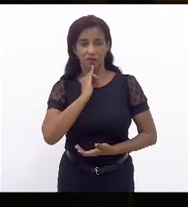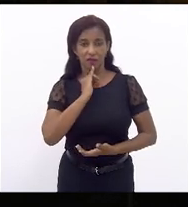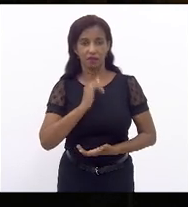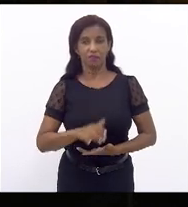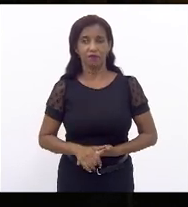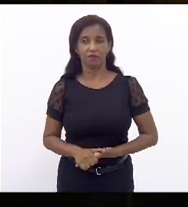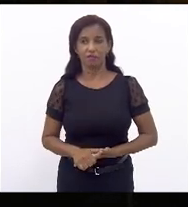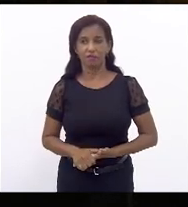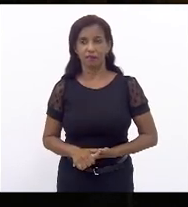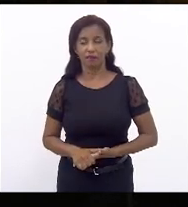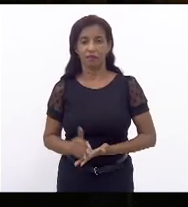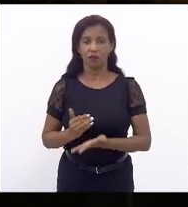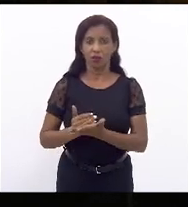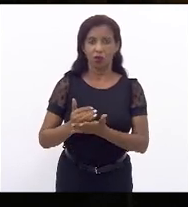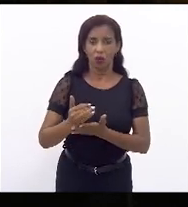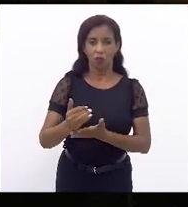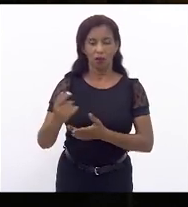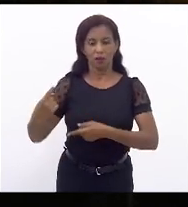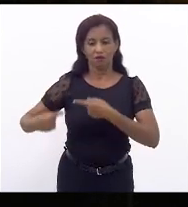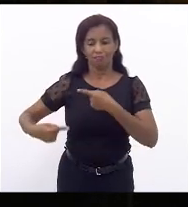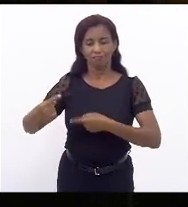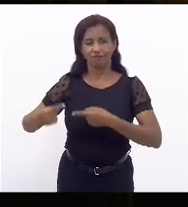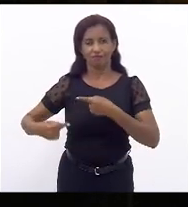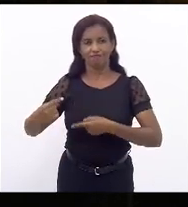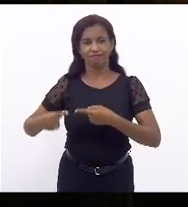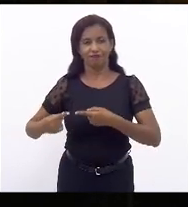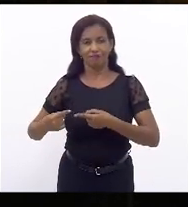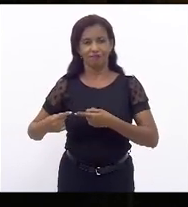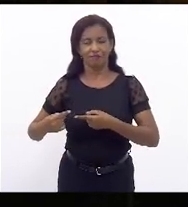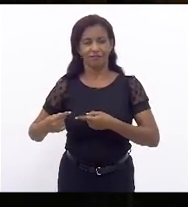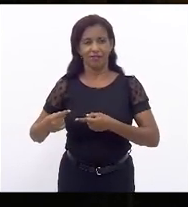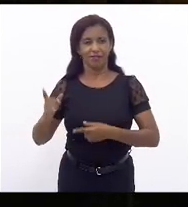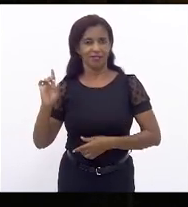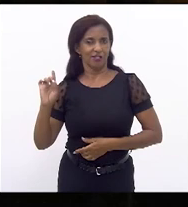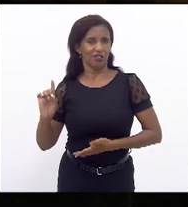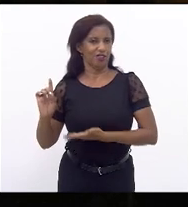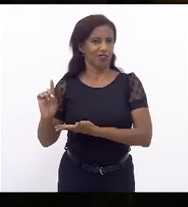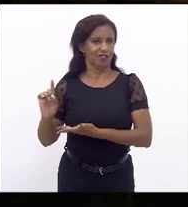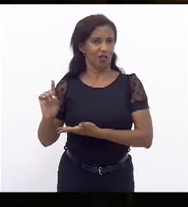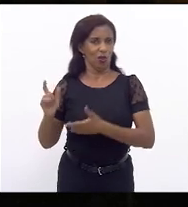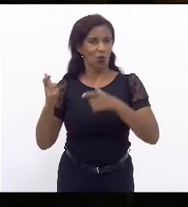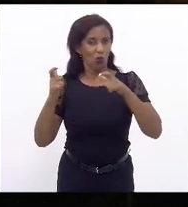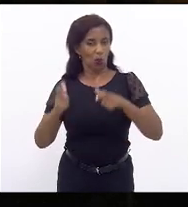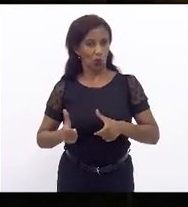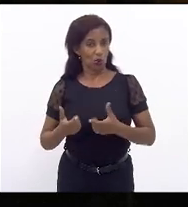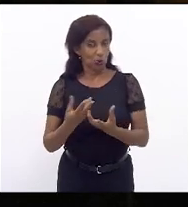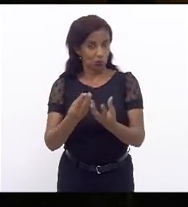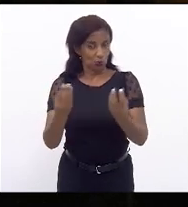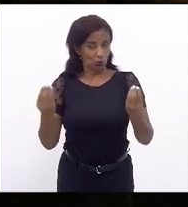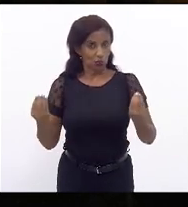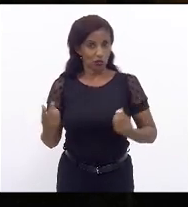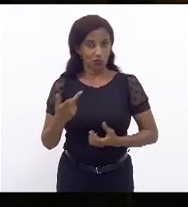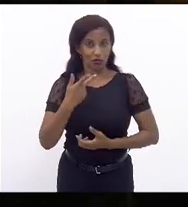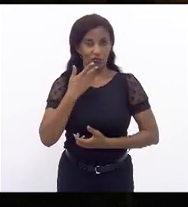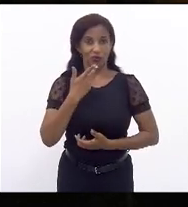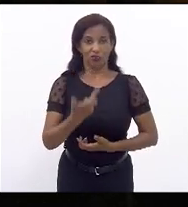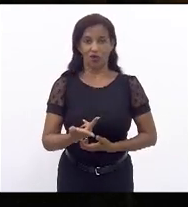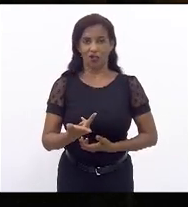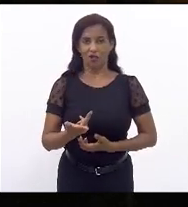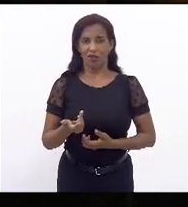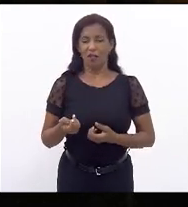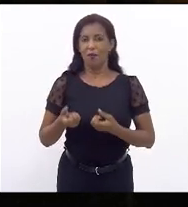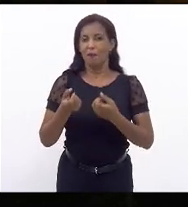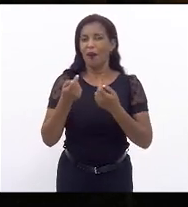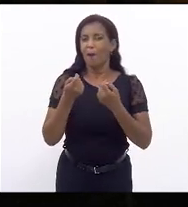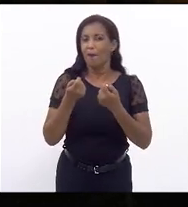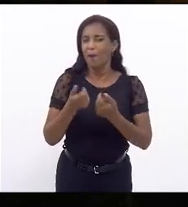infelizmente, começa um duelo interno da direita, aonde muitos se dizem, mas poucos